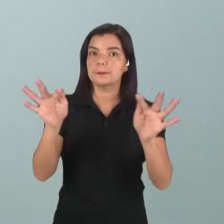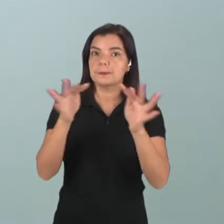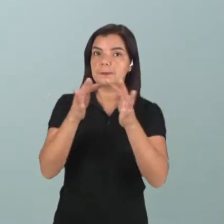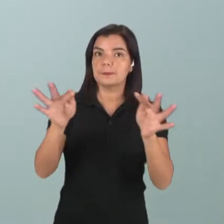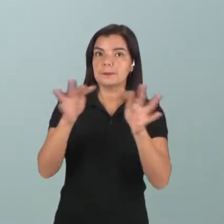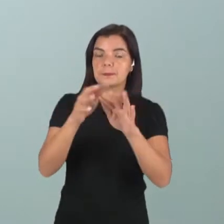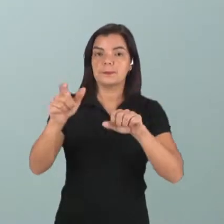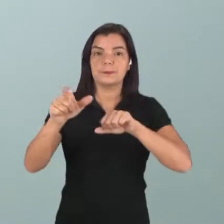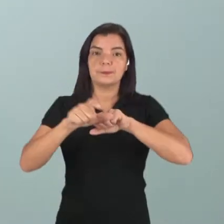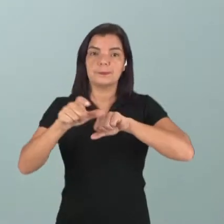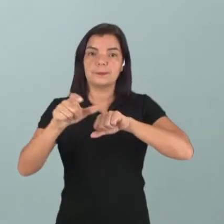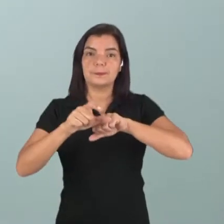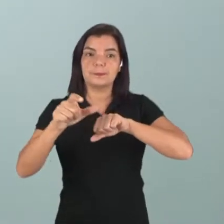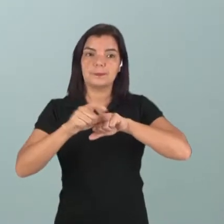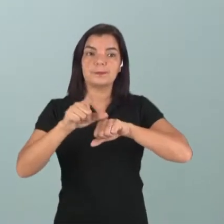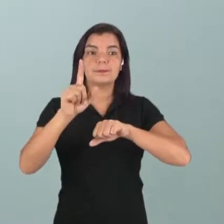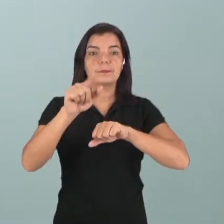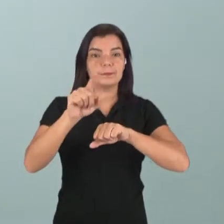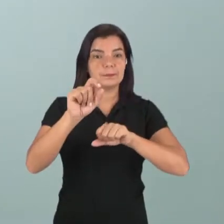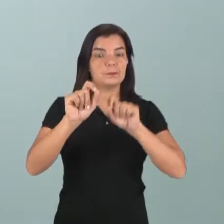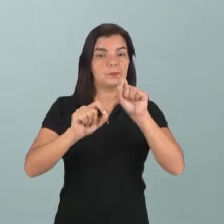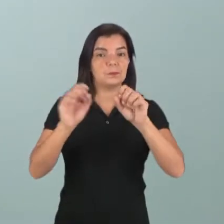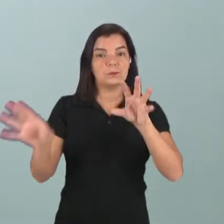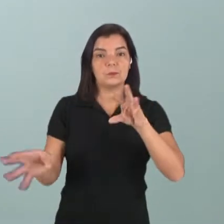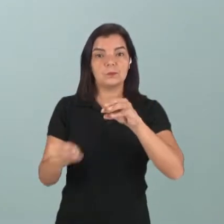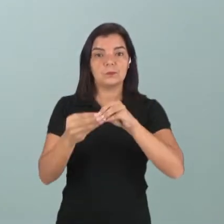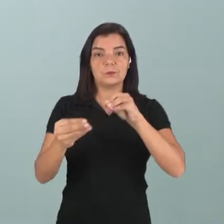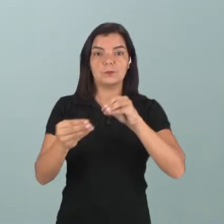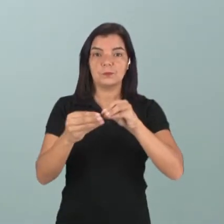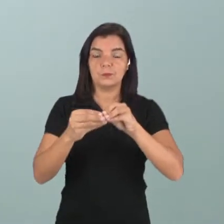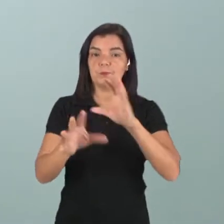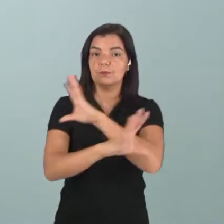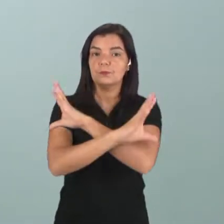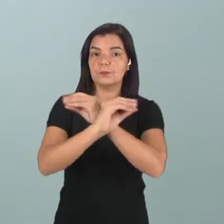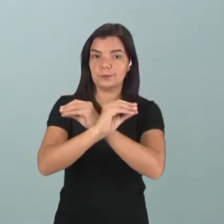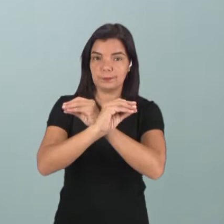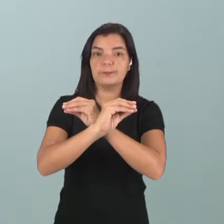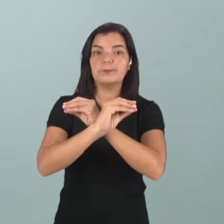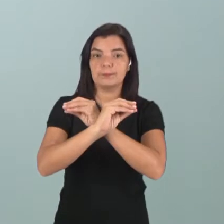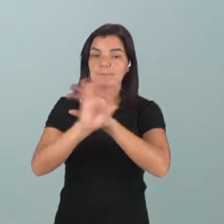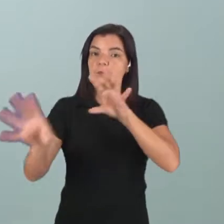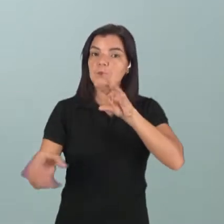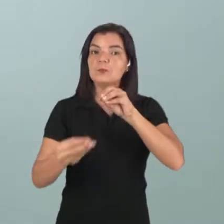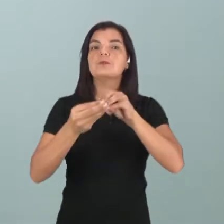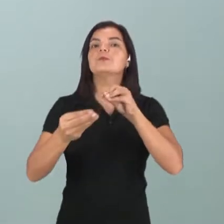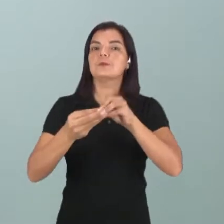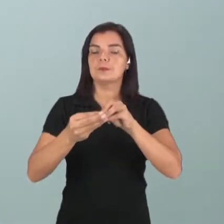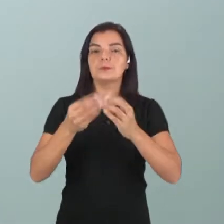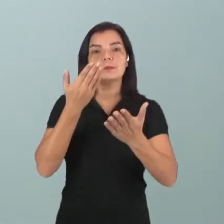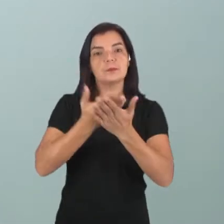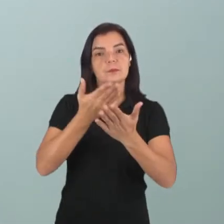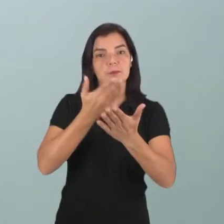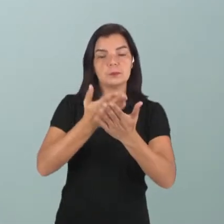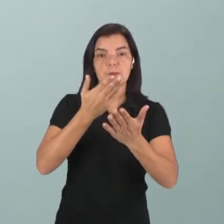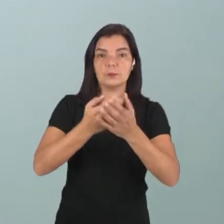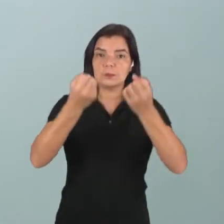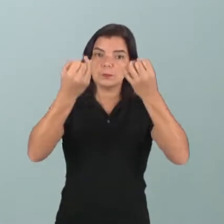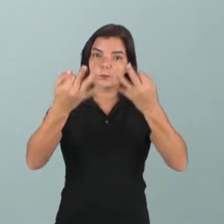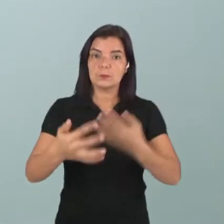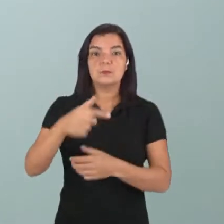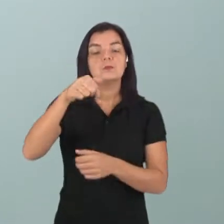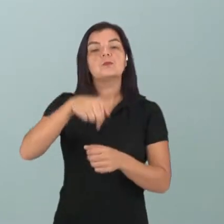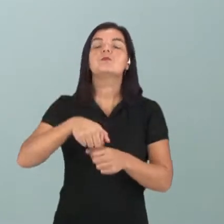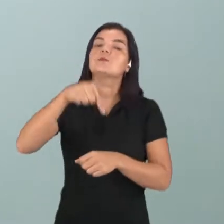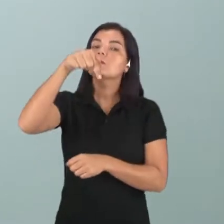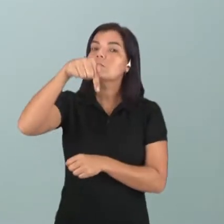subordinadas substantivas, elas são introduzidas por uma conjunção integrante. Na última aula nós falamos da conjunção